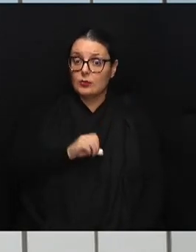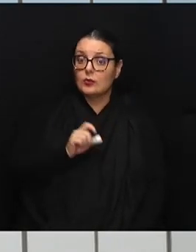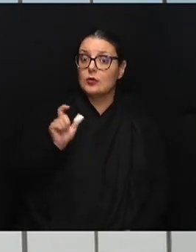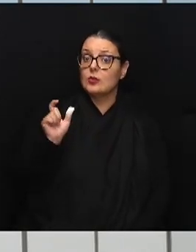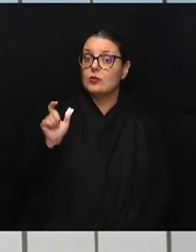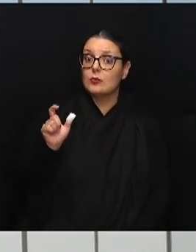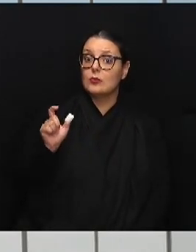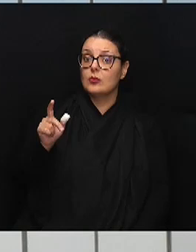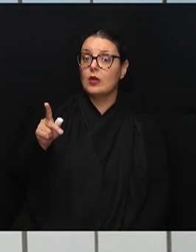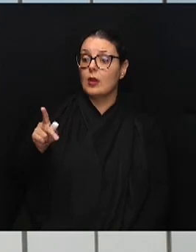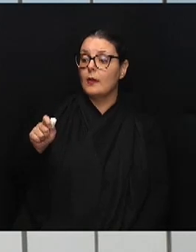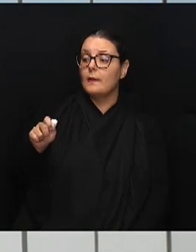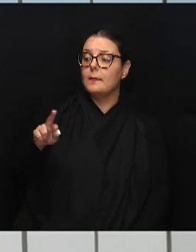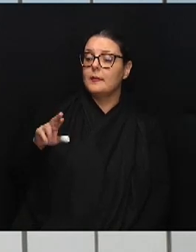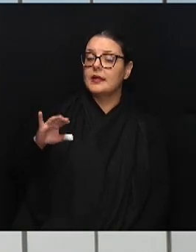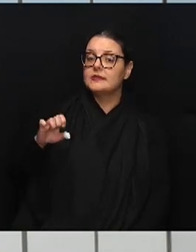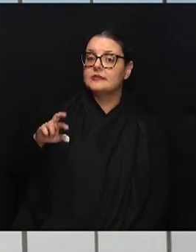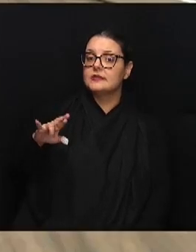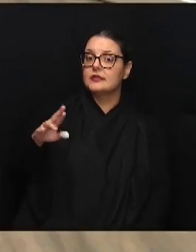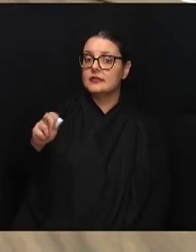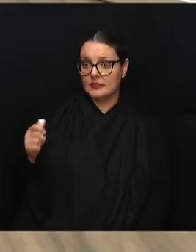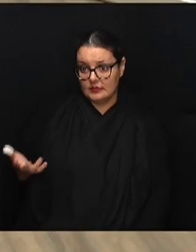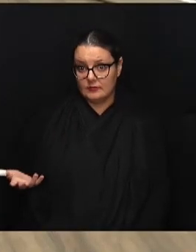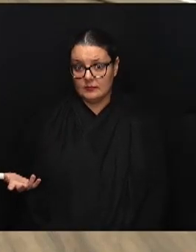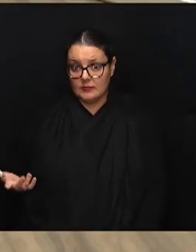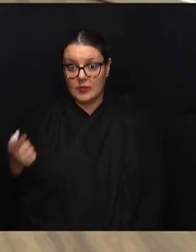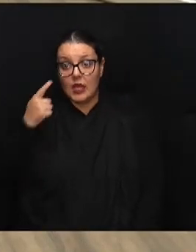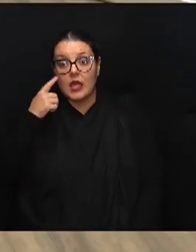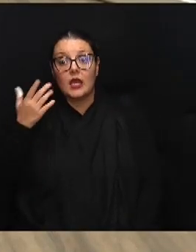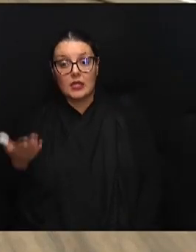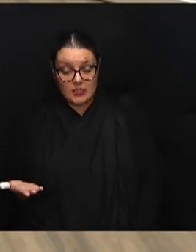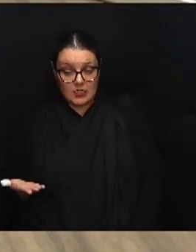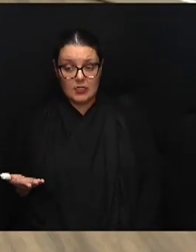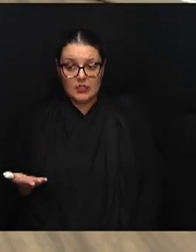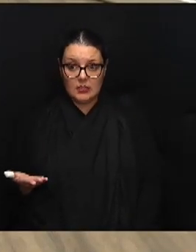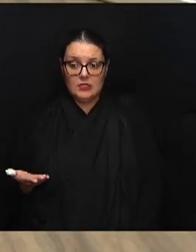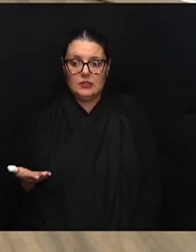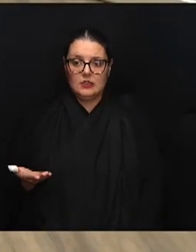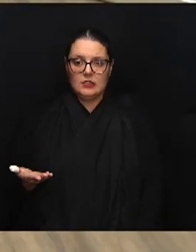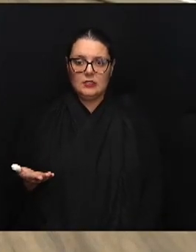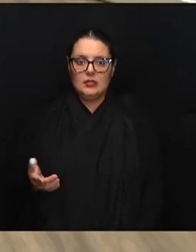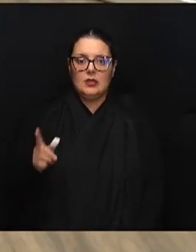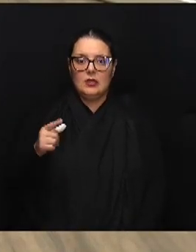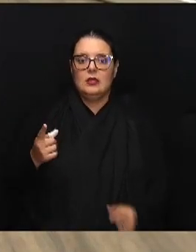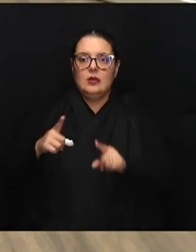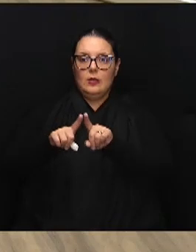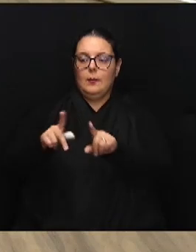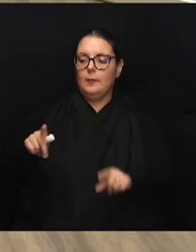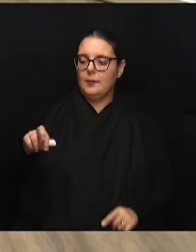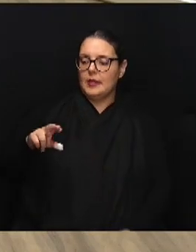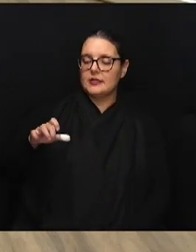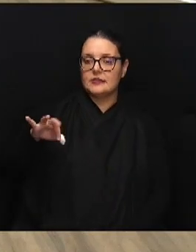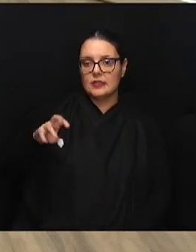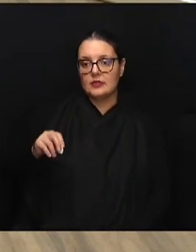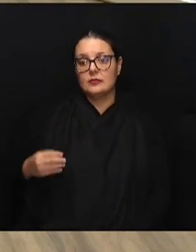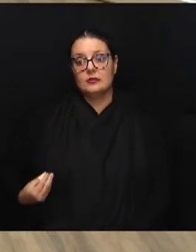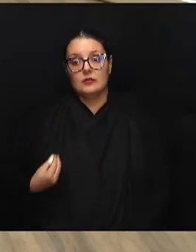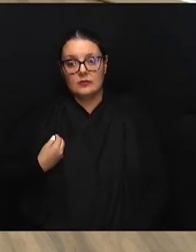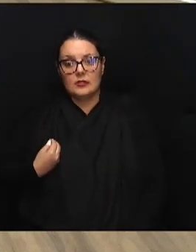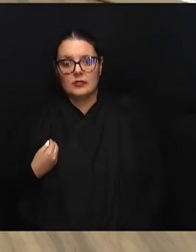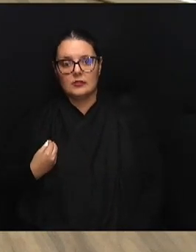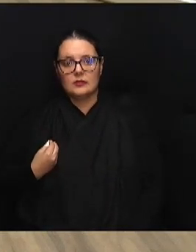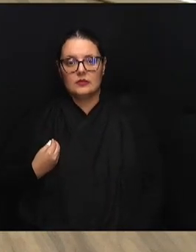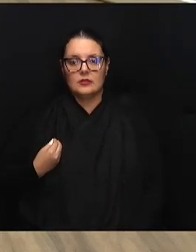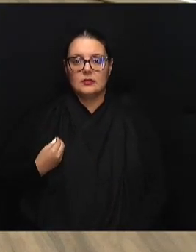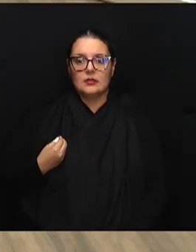palavra parceria. Né? Quer dizer, que a ideia é essa? Não, é alguém para ser parceiro na vida, né? E sem definir o